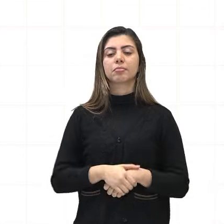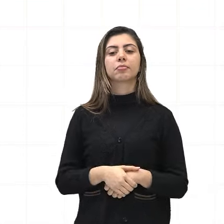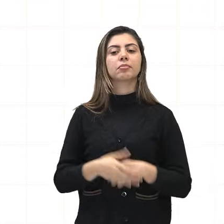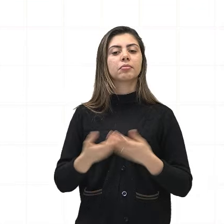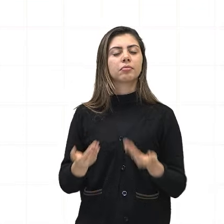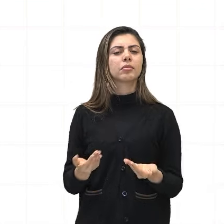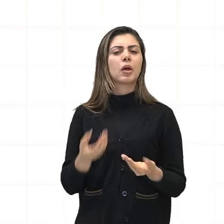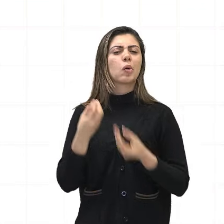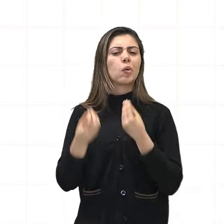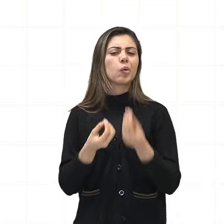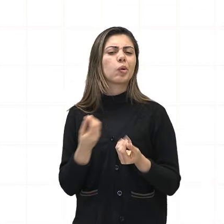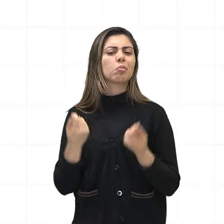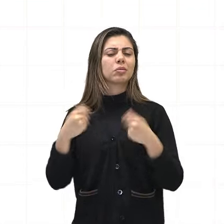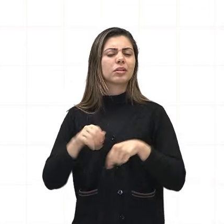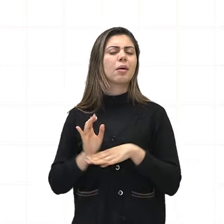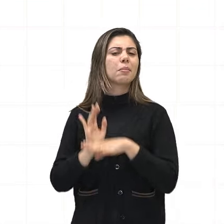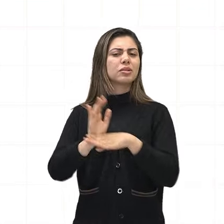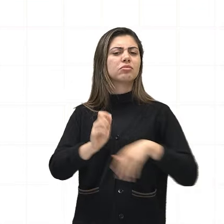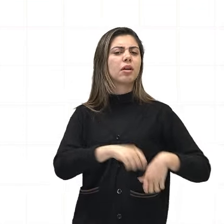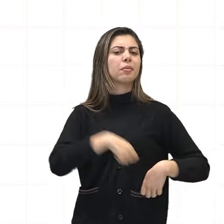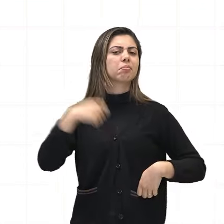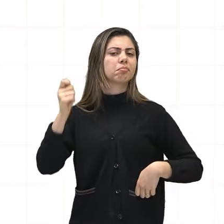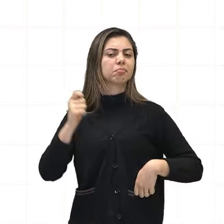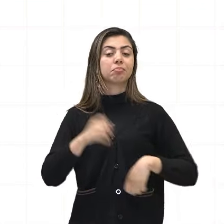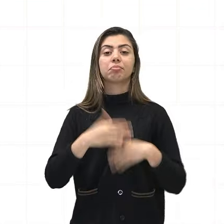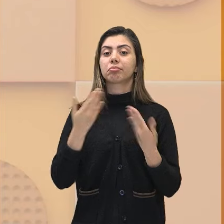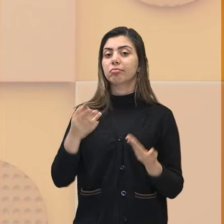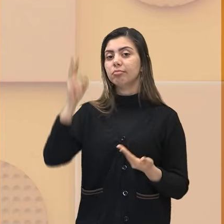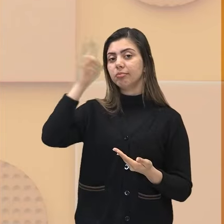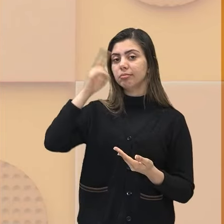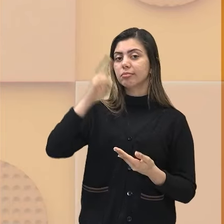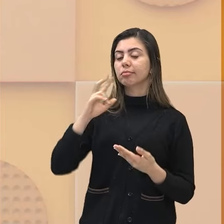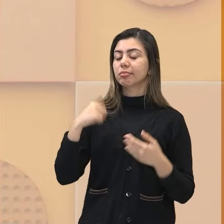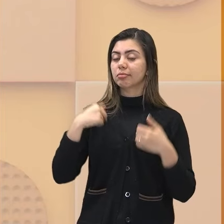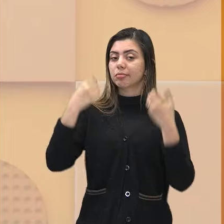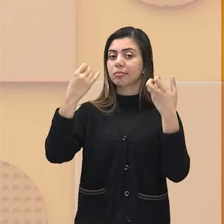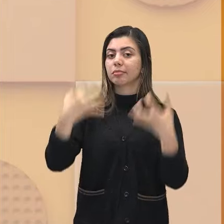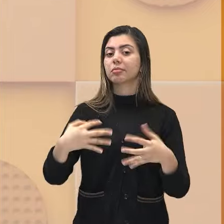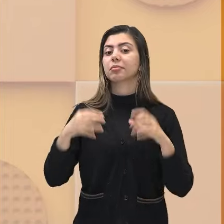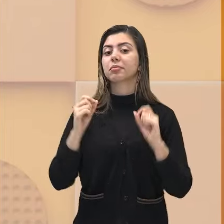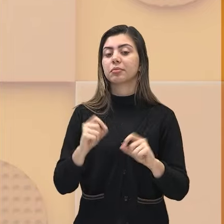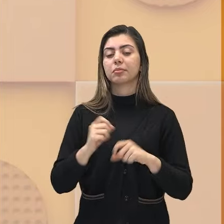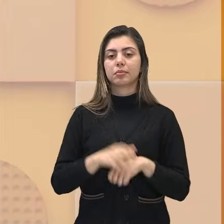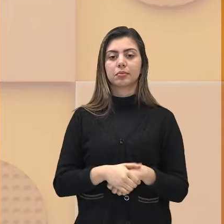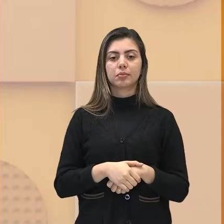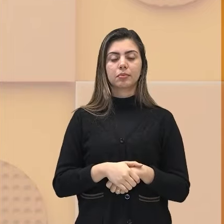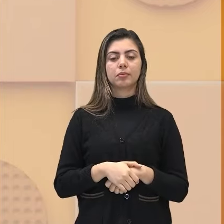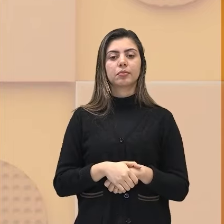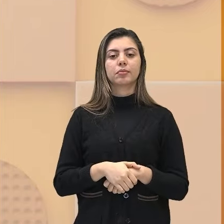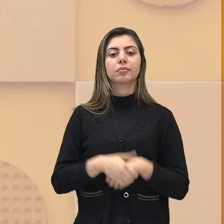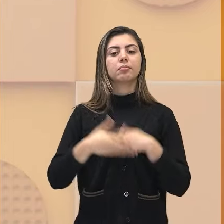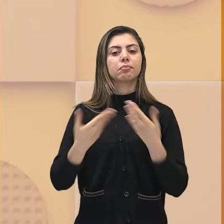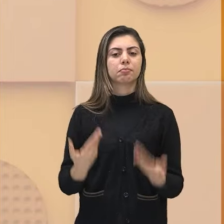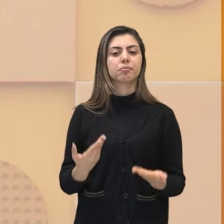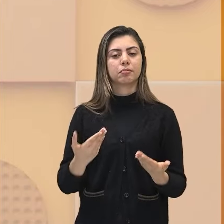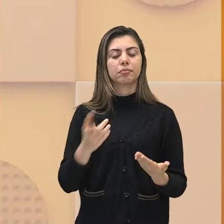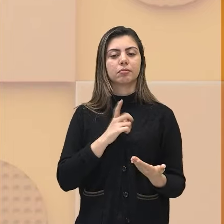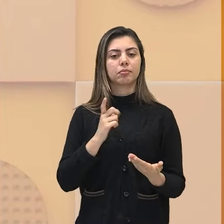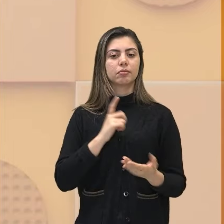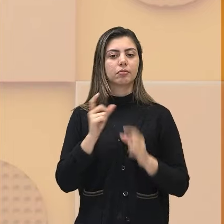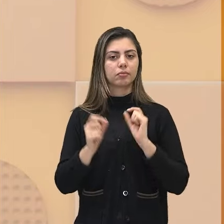que forma que ele vai contribuir? Porque lembra que eu citei para vocês que na mesma questão ali,